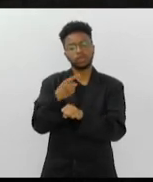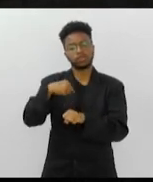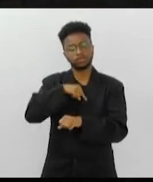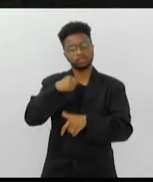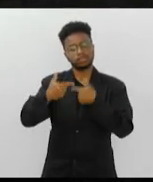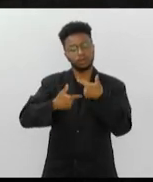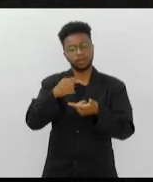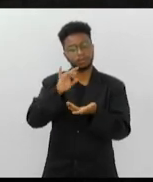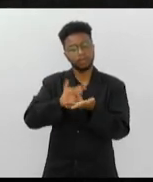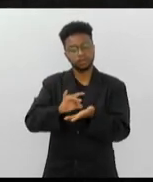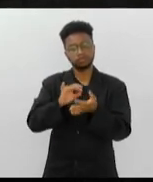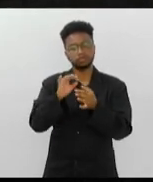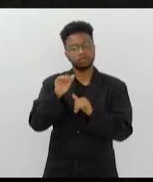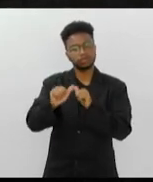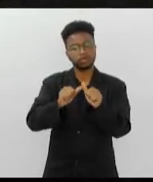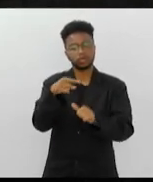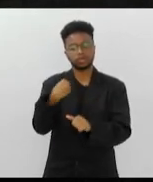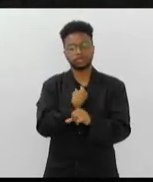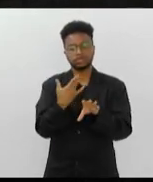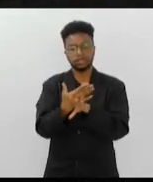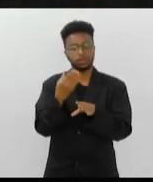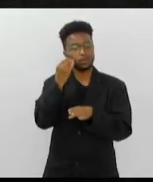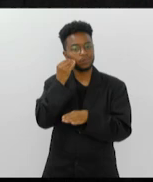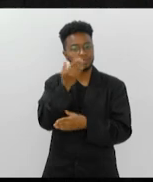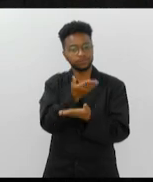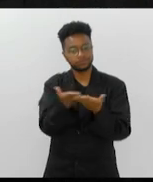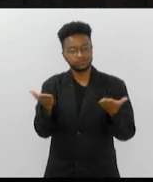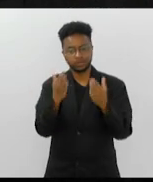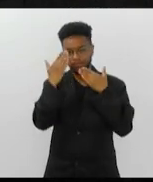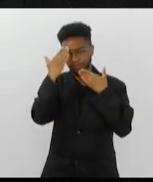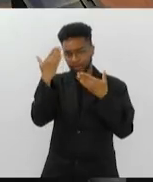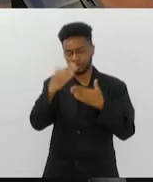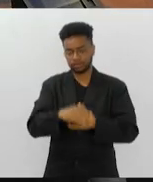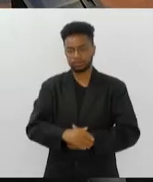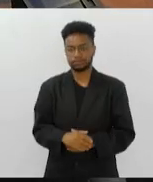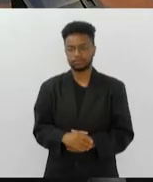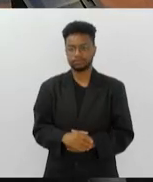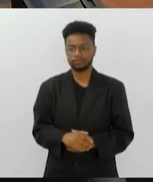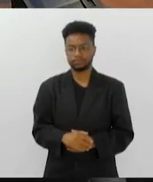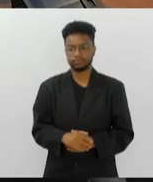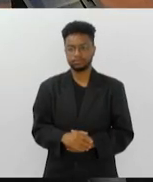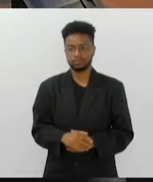de verdade a nossa cidade. Um beijo no coração de todos. Muito obrigado.